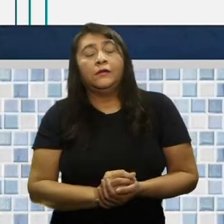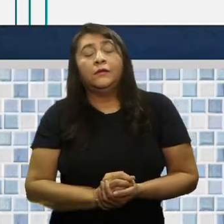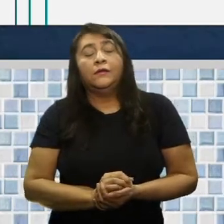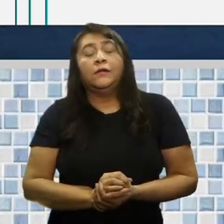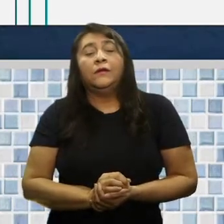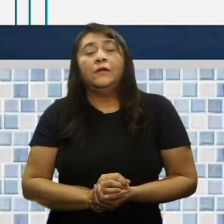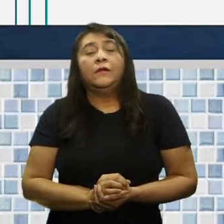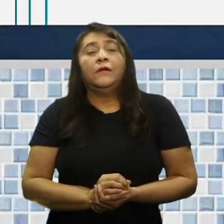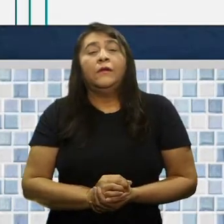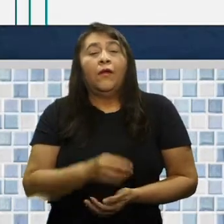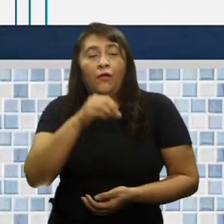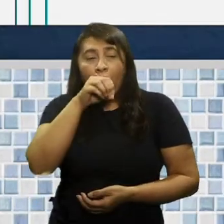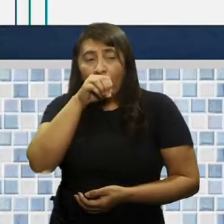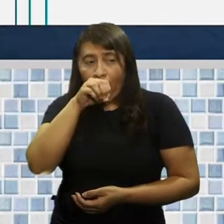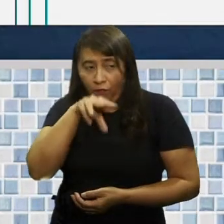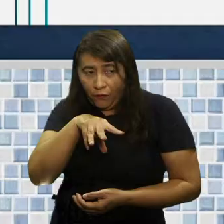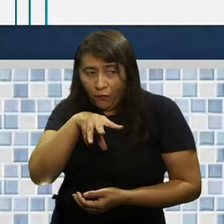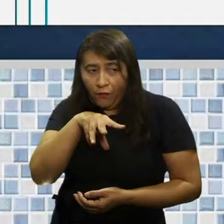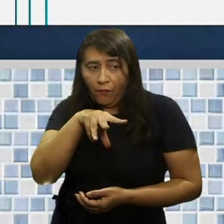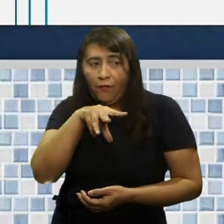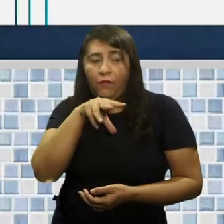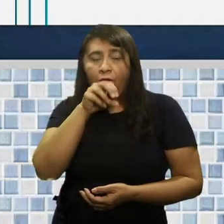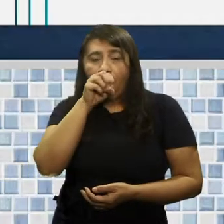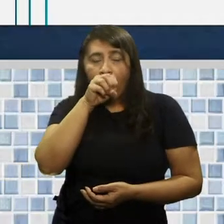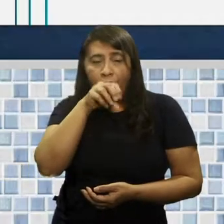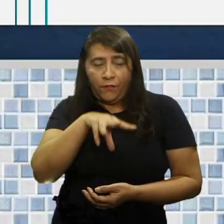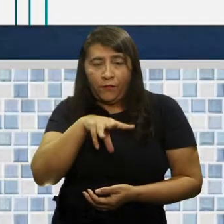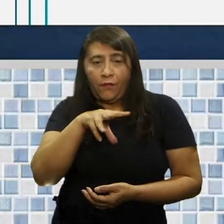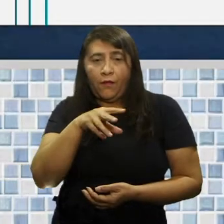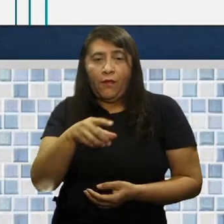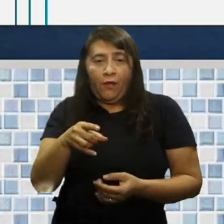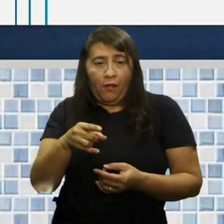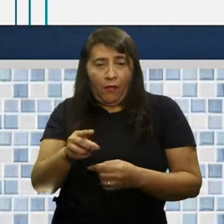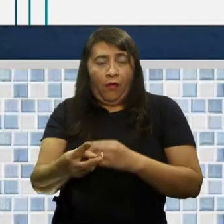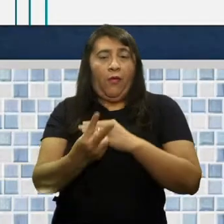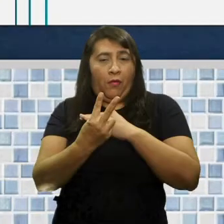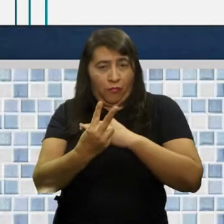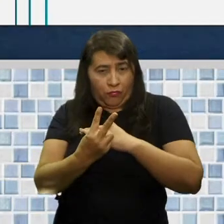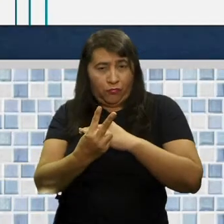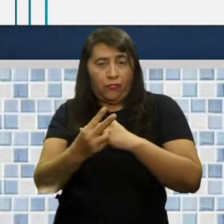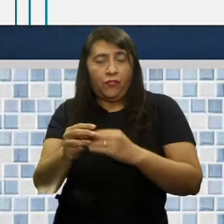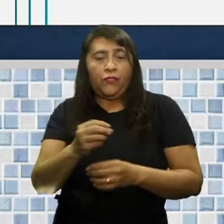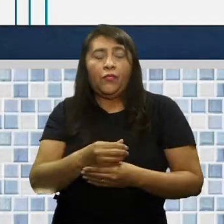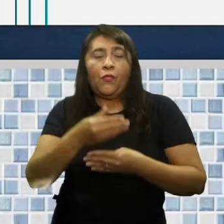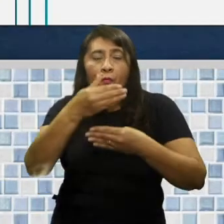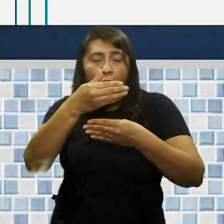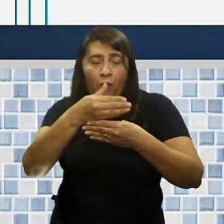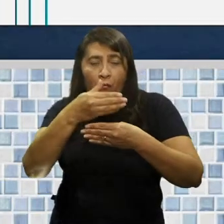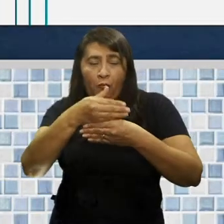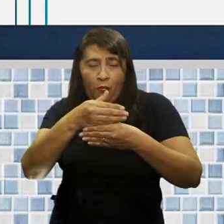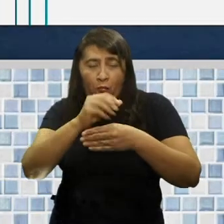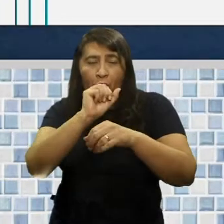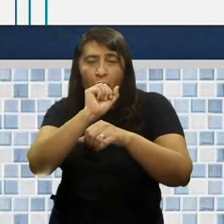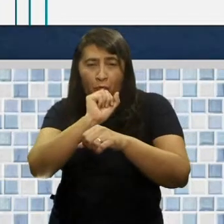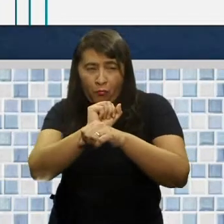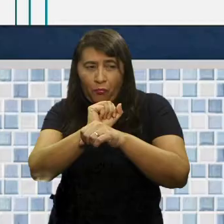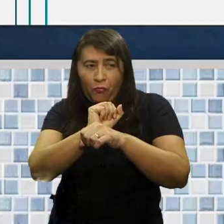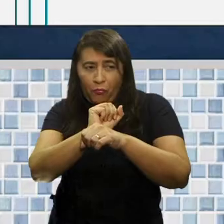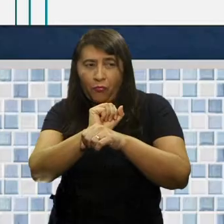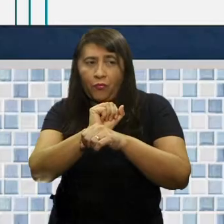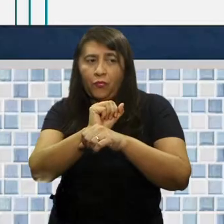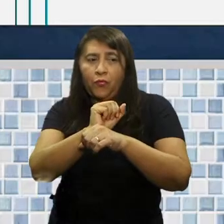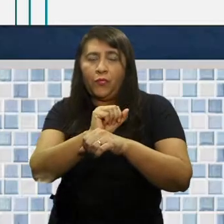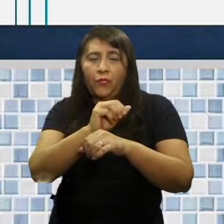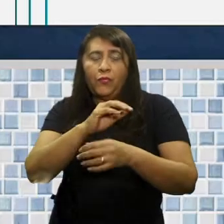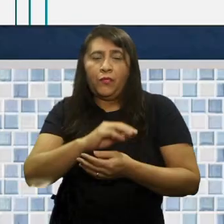é espirrar. Protect yourself, proteger você mesmo. Lockdown saiu muito nos